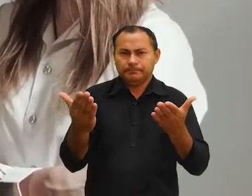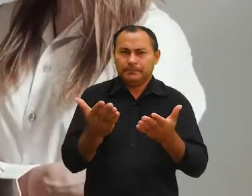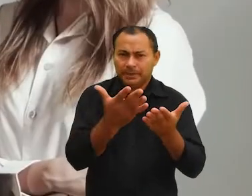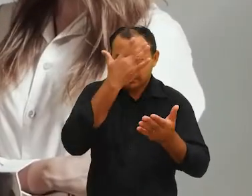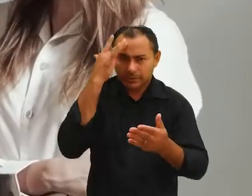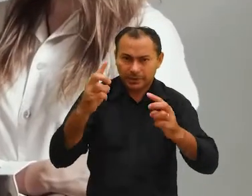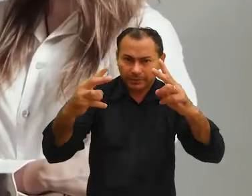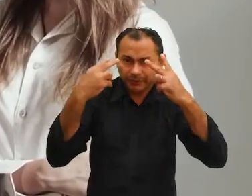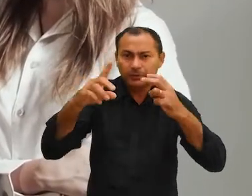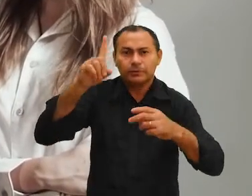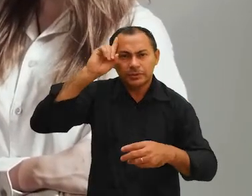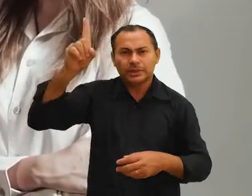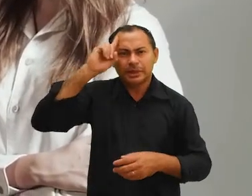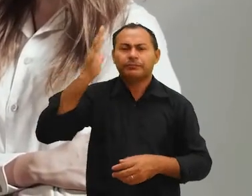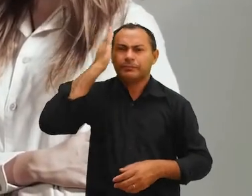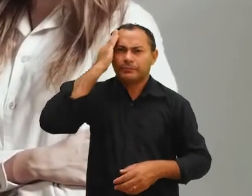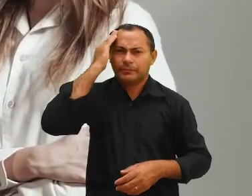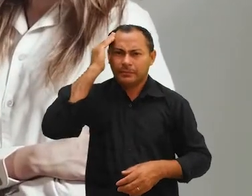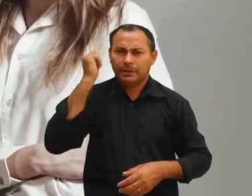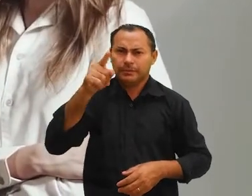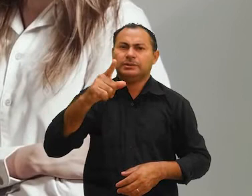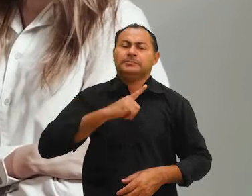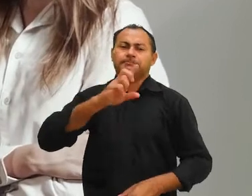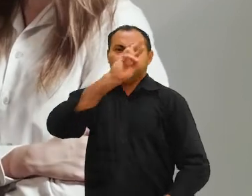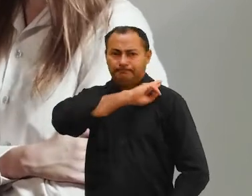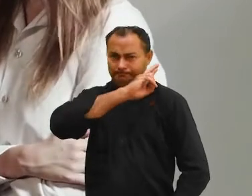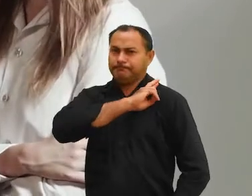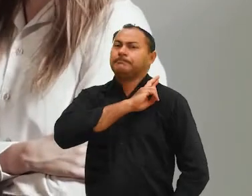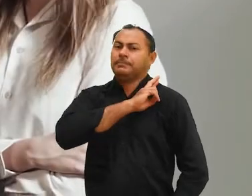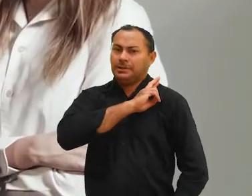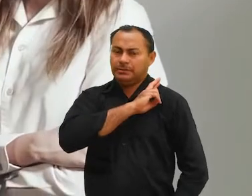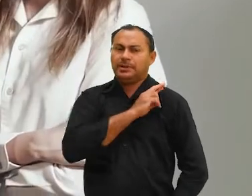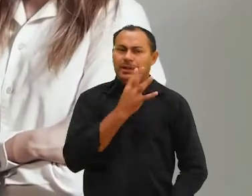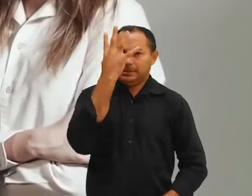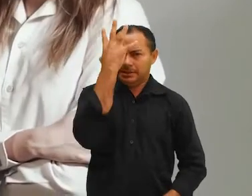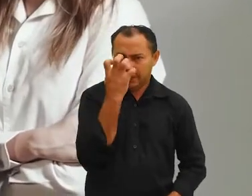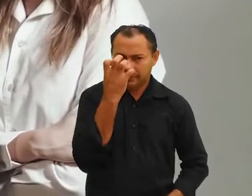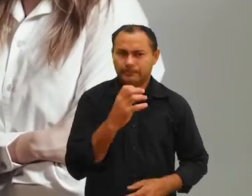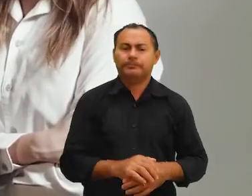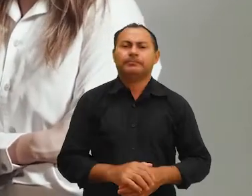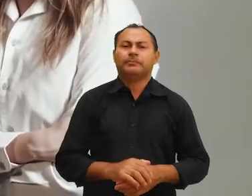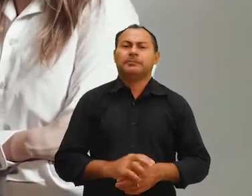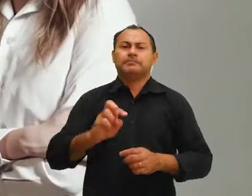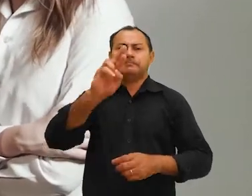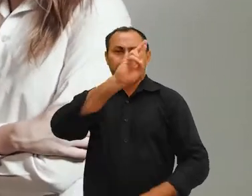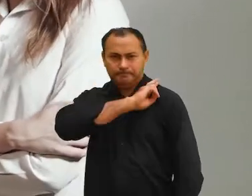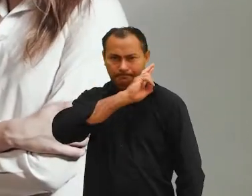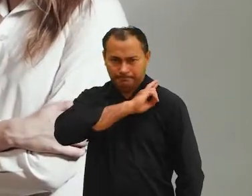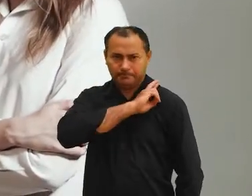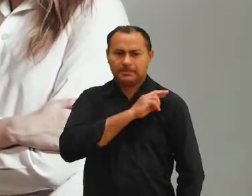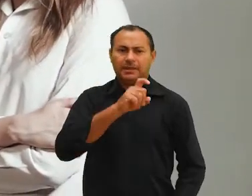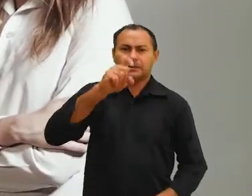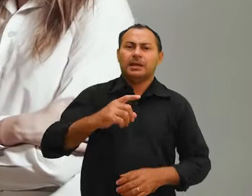então meu ouvidos no dia a dia saiba que você tem uma responsabilidade muito séria a